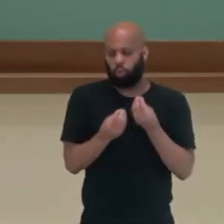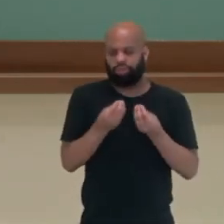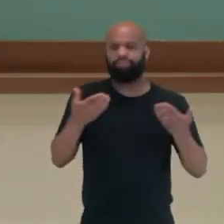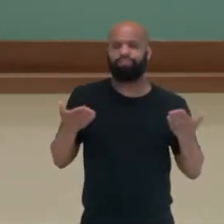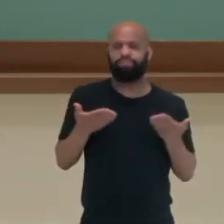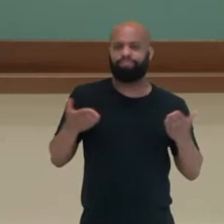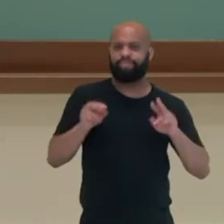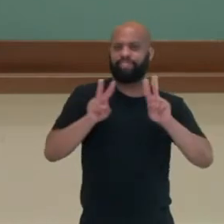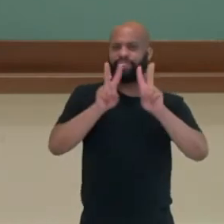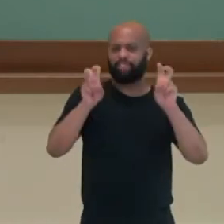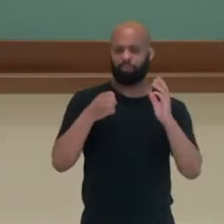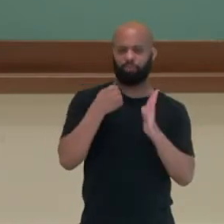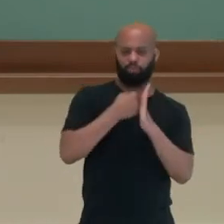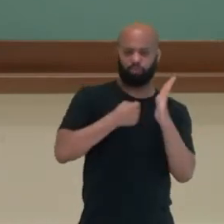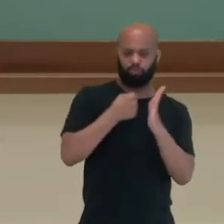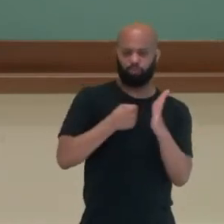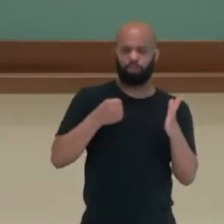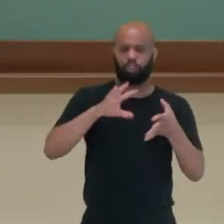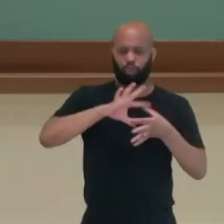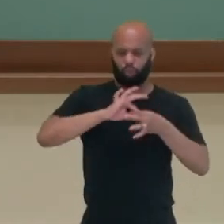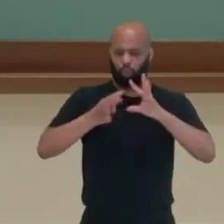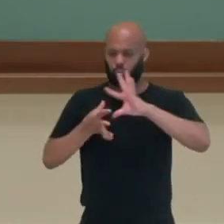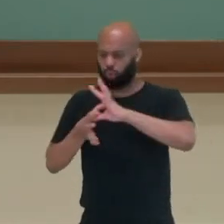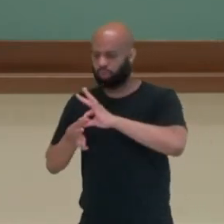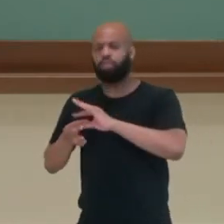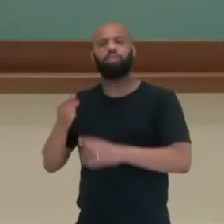sobre a luta olímpica. O que você pensou?